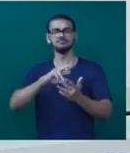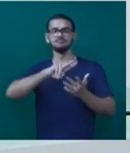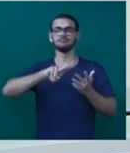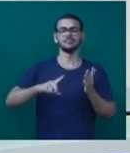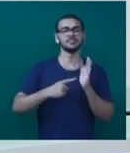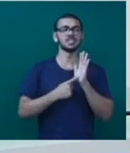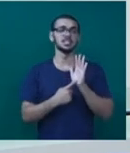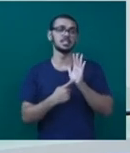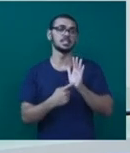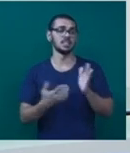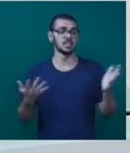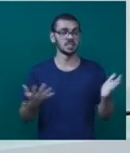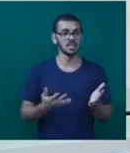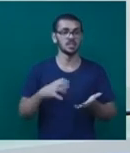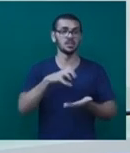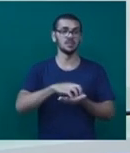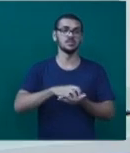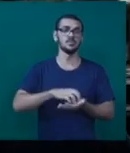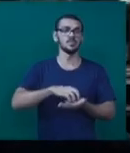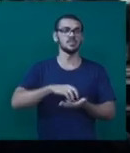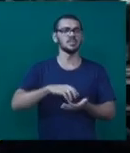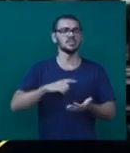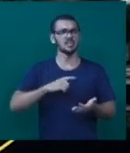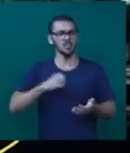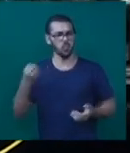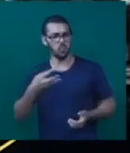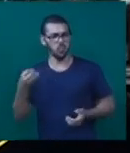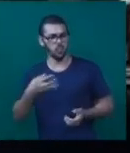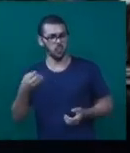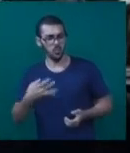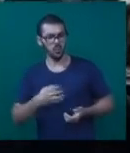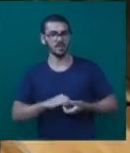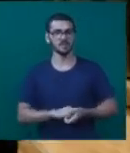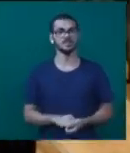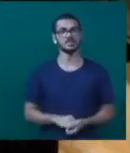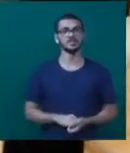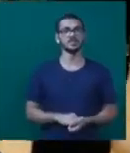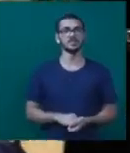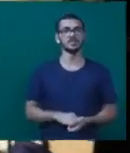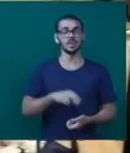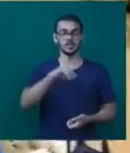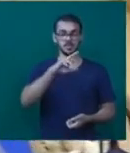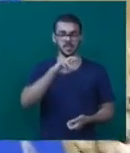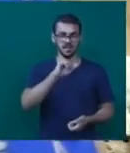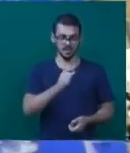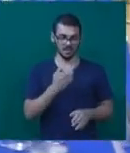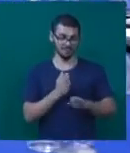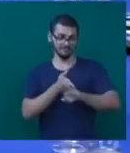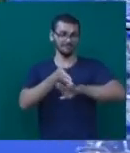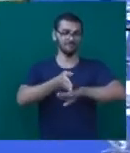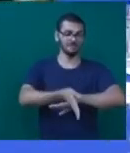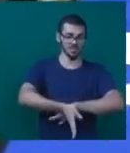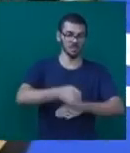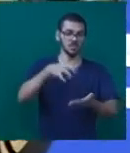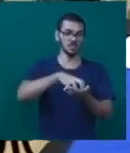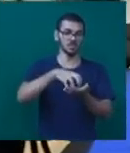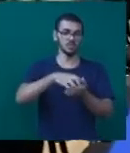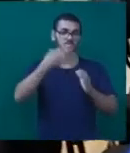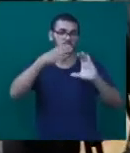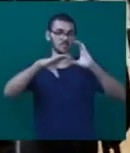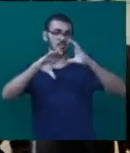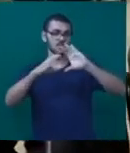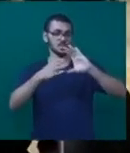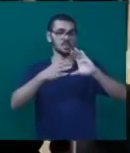cada dia o grupo traz novidades. Miriam entrou no Coral da UFO ainda na graduação de música em 2004.